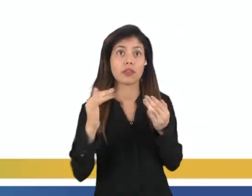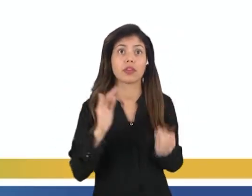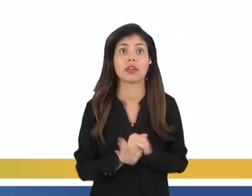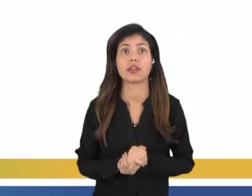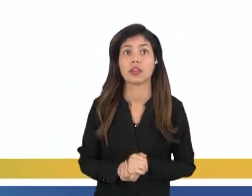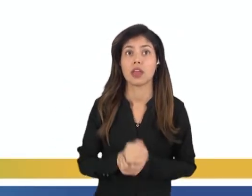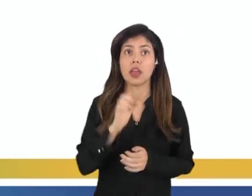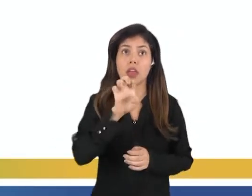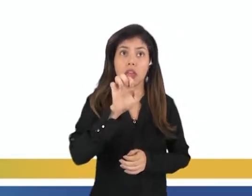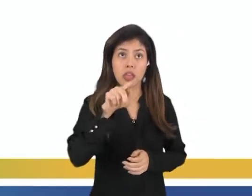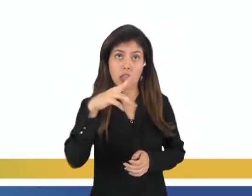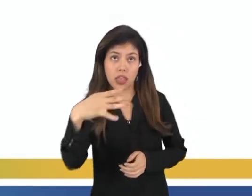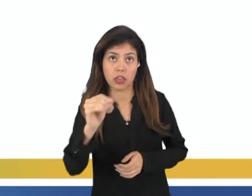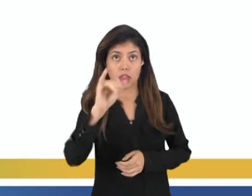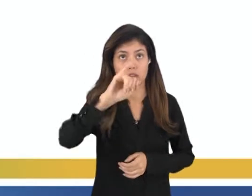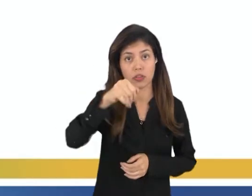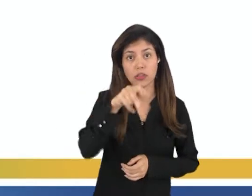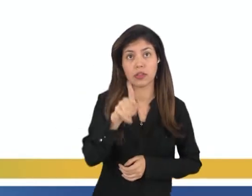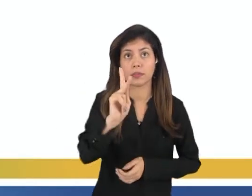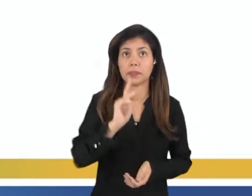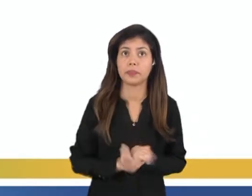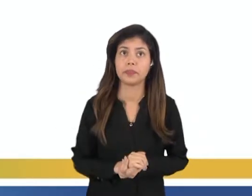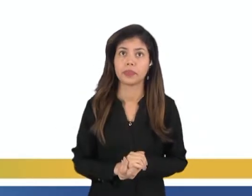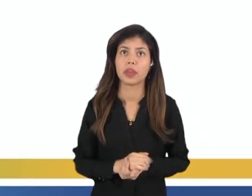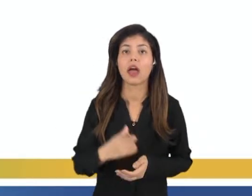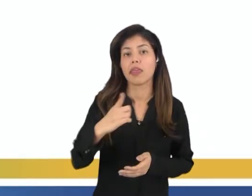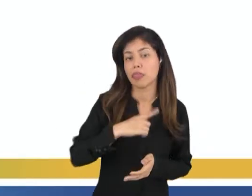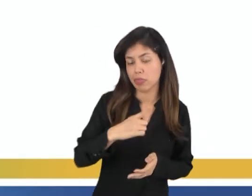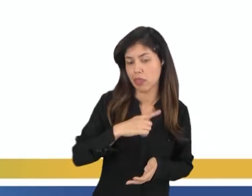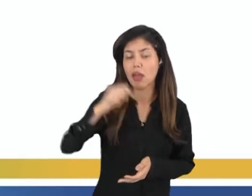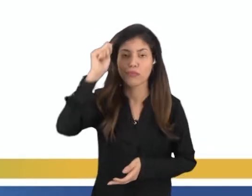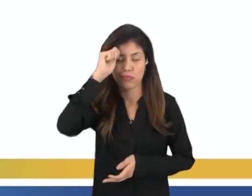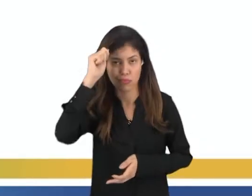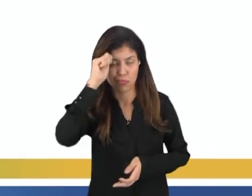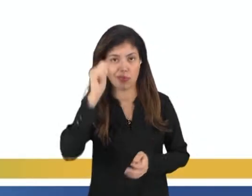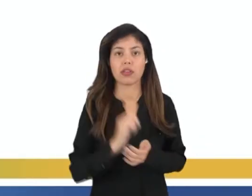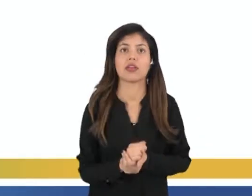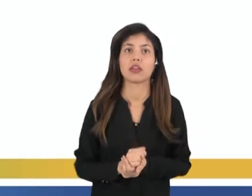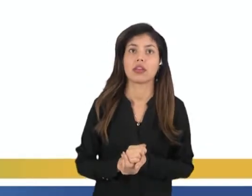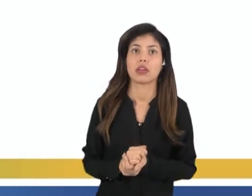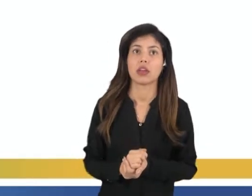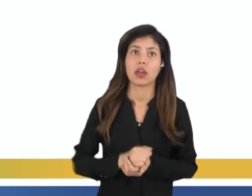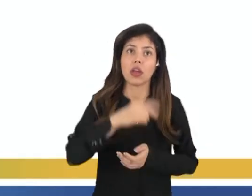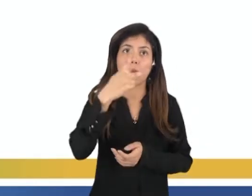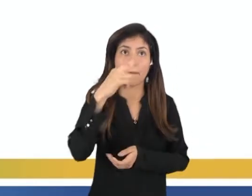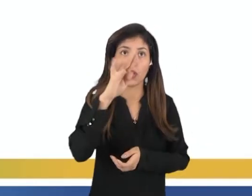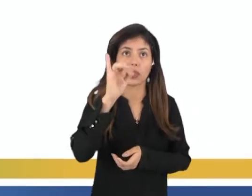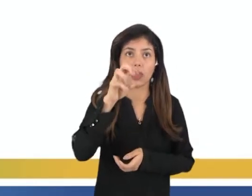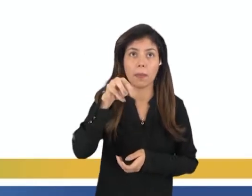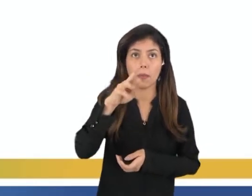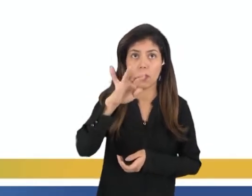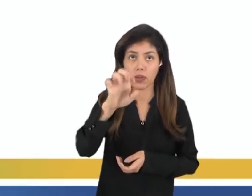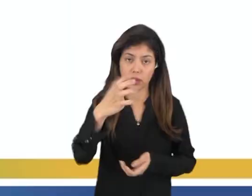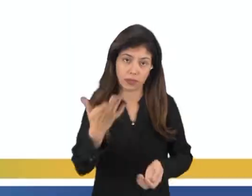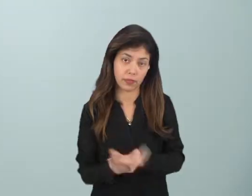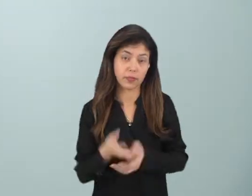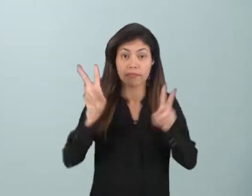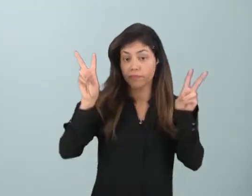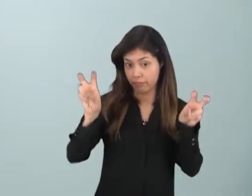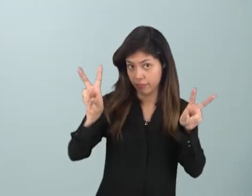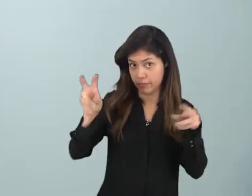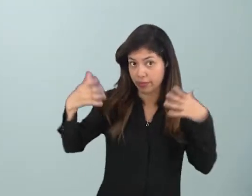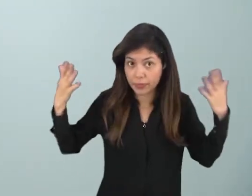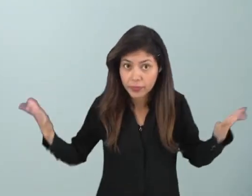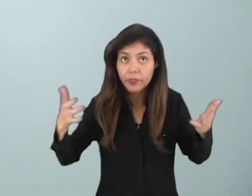autora forneceu sobre o mundo mágico em seu site, Pottermore, no Twitter, tá? Então, assim, esse tipo